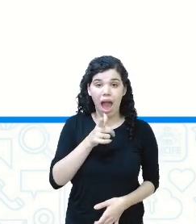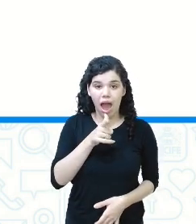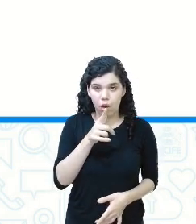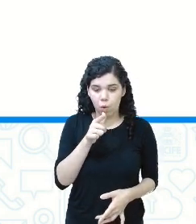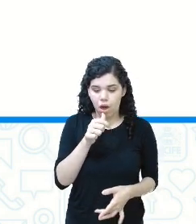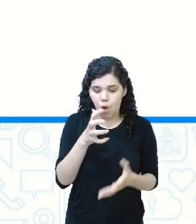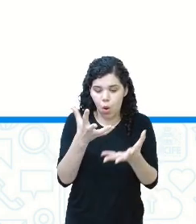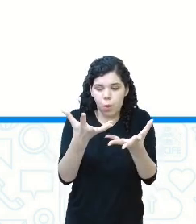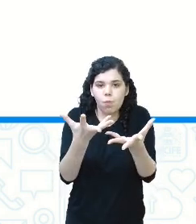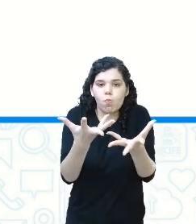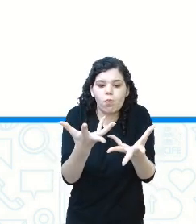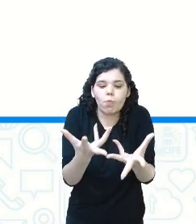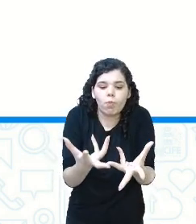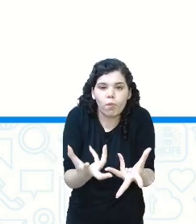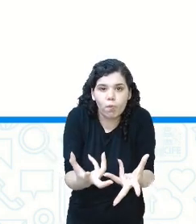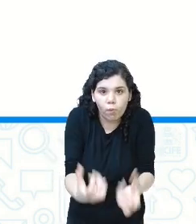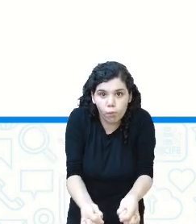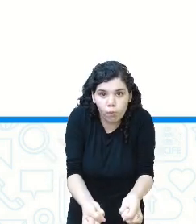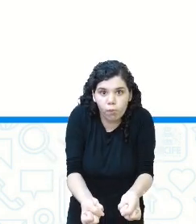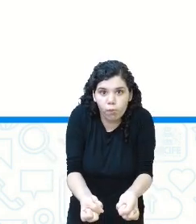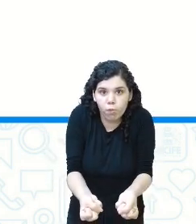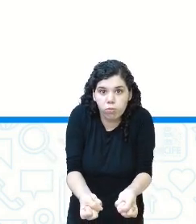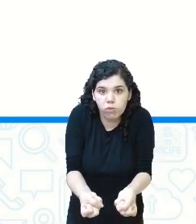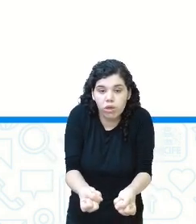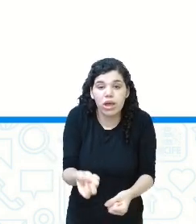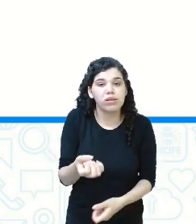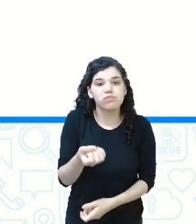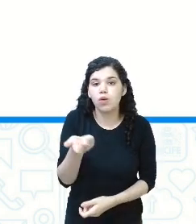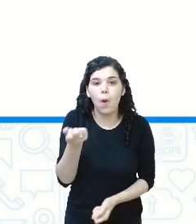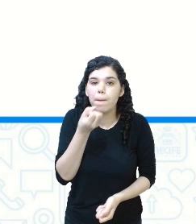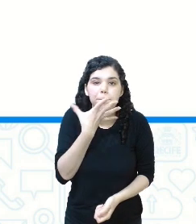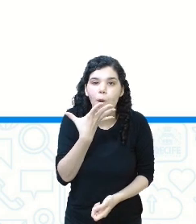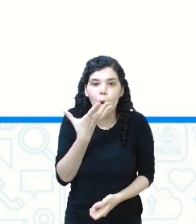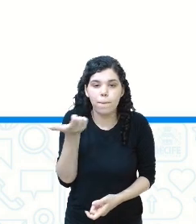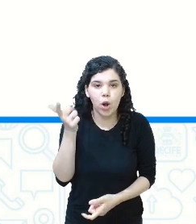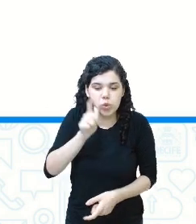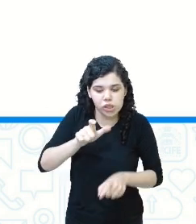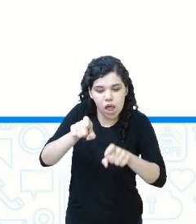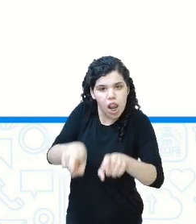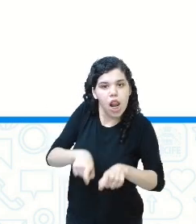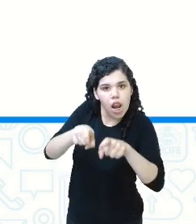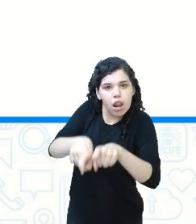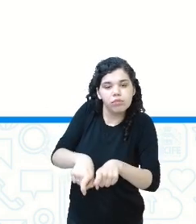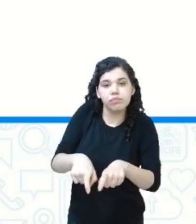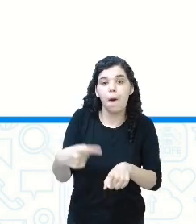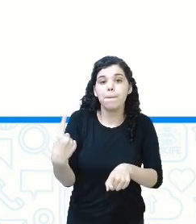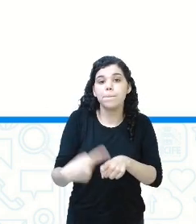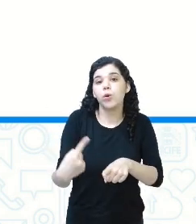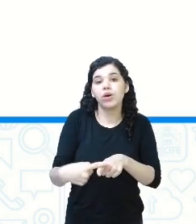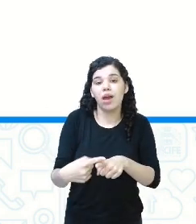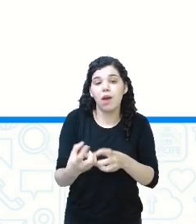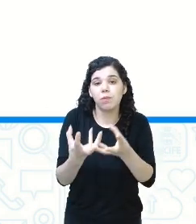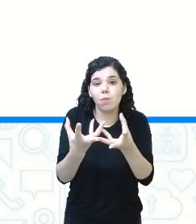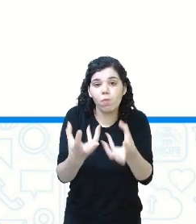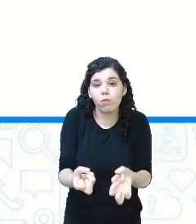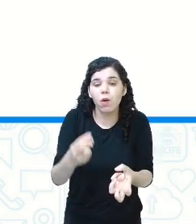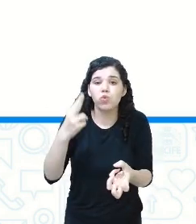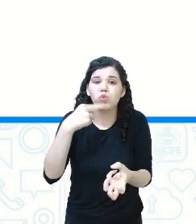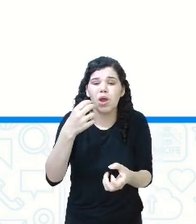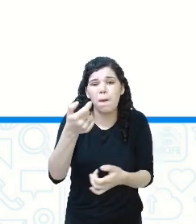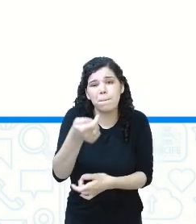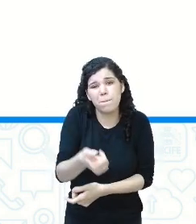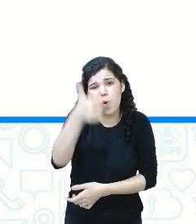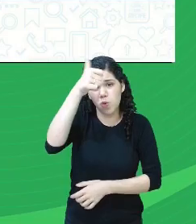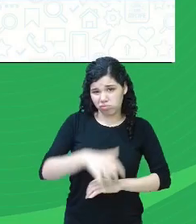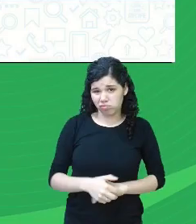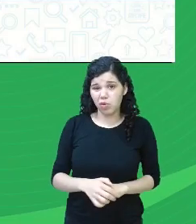água, seca rapidamente e é pouco recomendado para a prática agrária. Por quê? Porque ele retém poucos nutrientes.